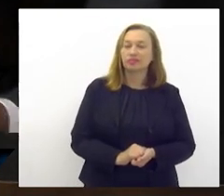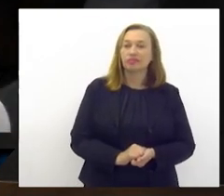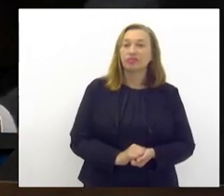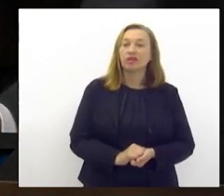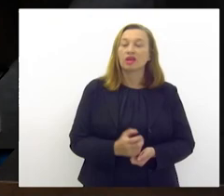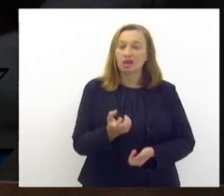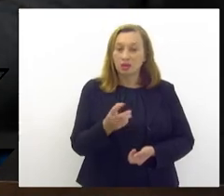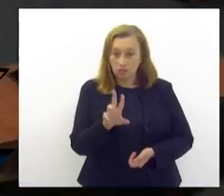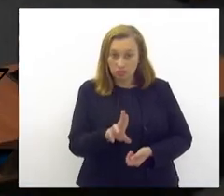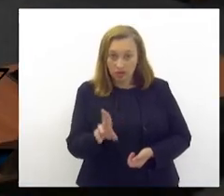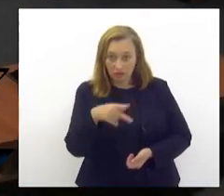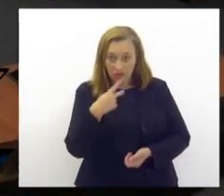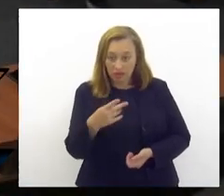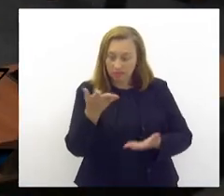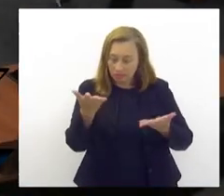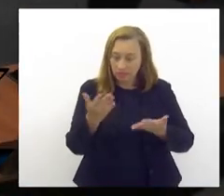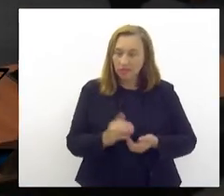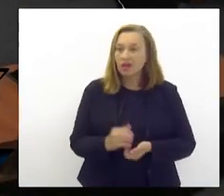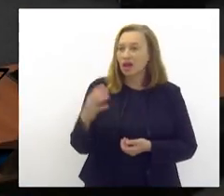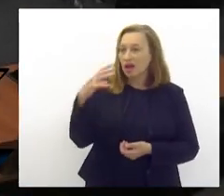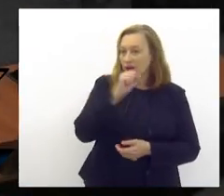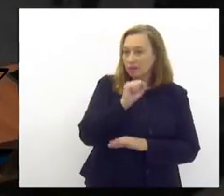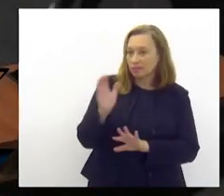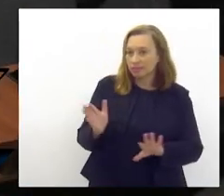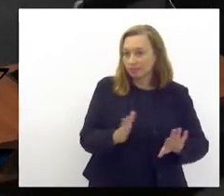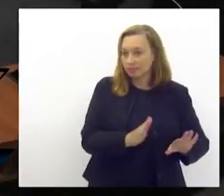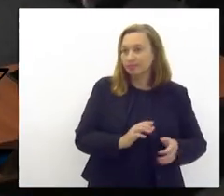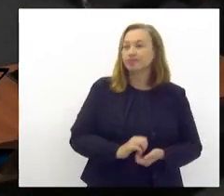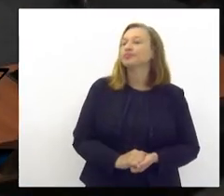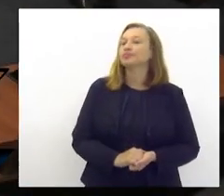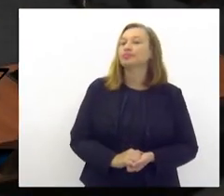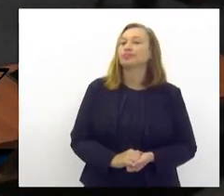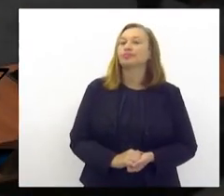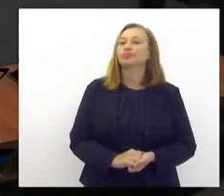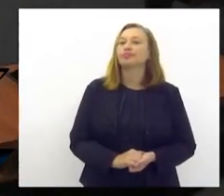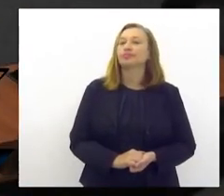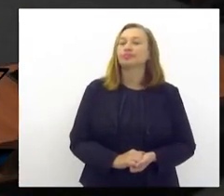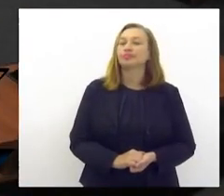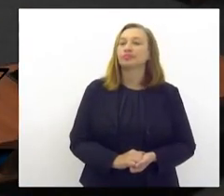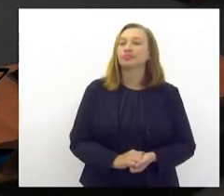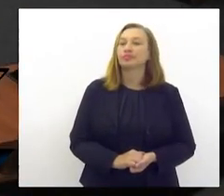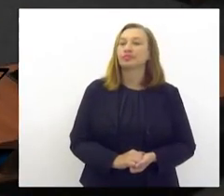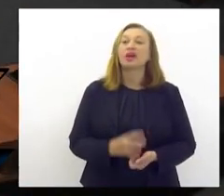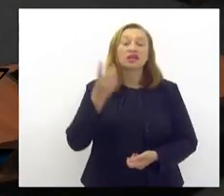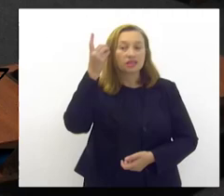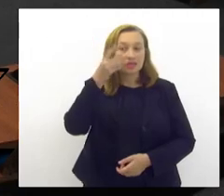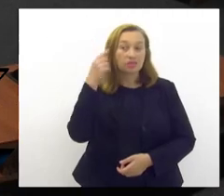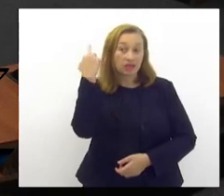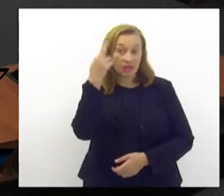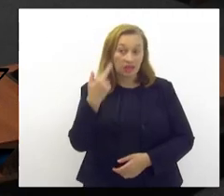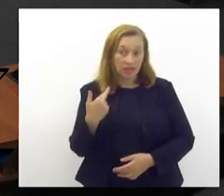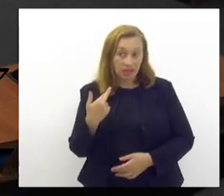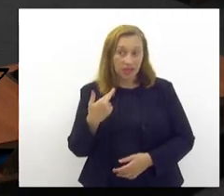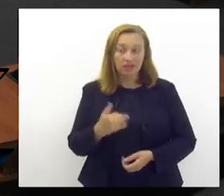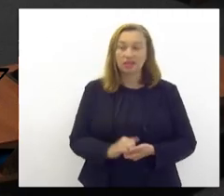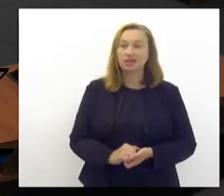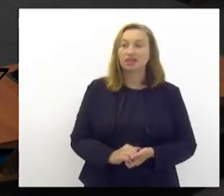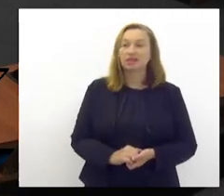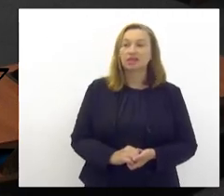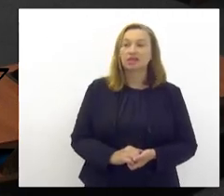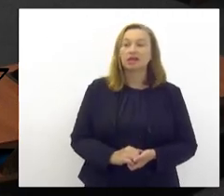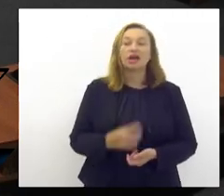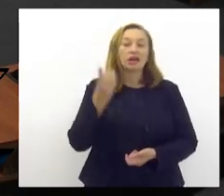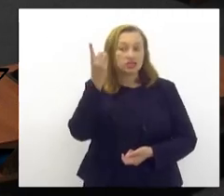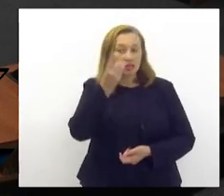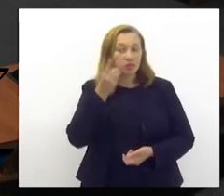Quer usar a palavra, Átila, por favor? Sim, rapidamente. Fala agora. Só a deputada Renata Souza e as